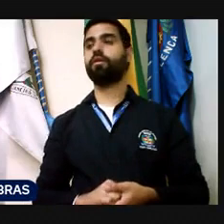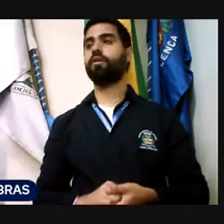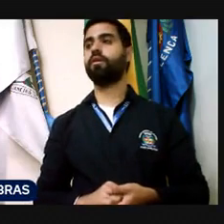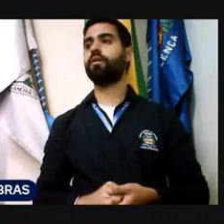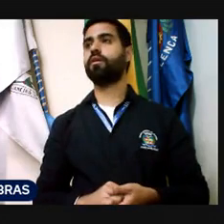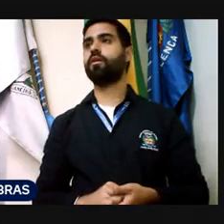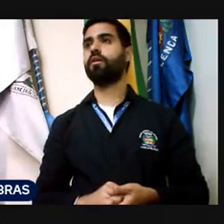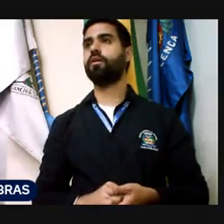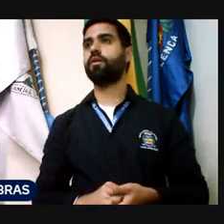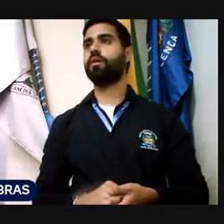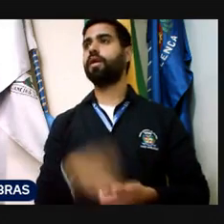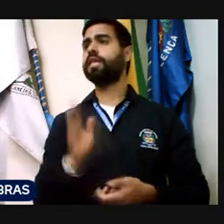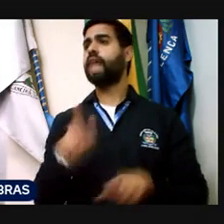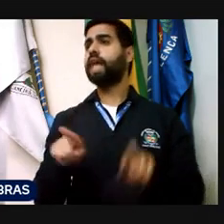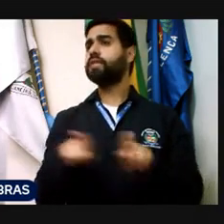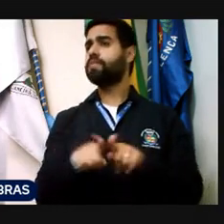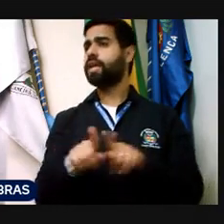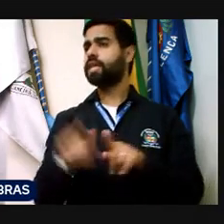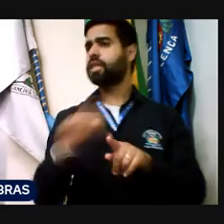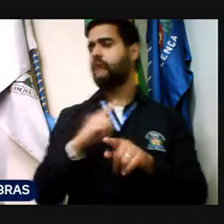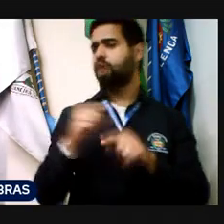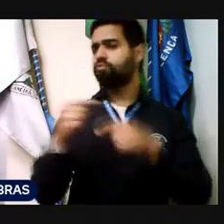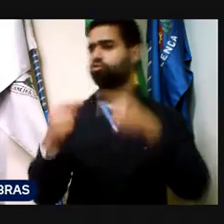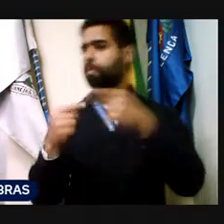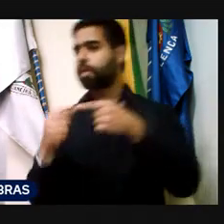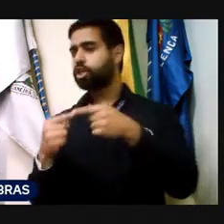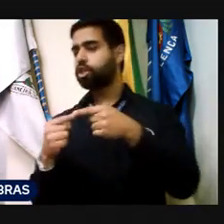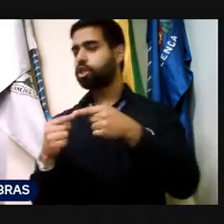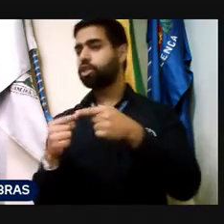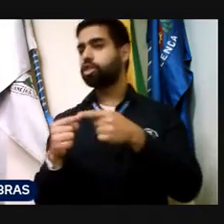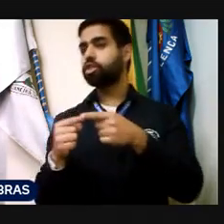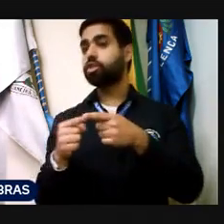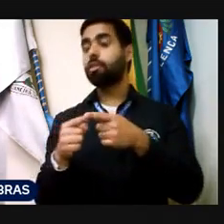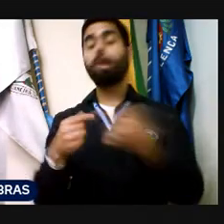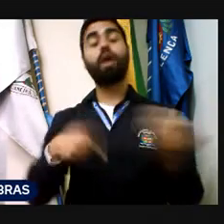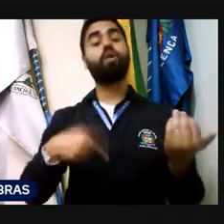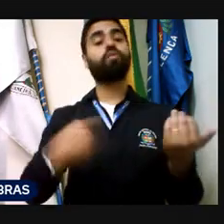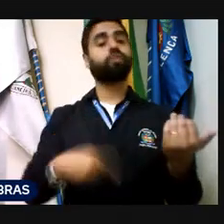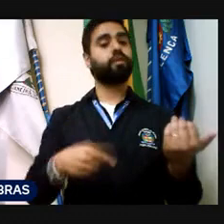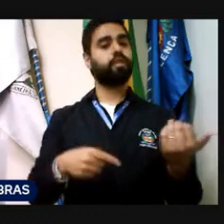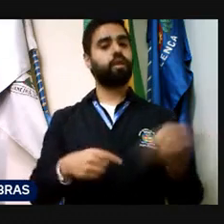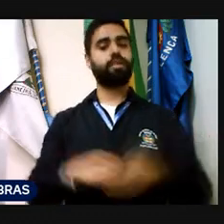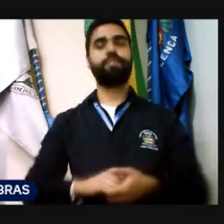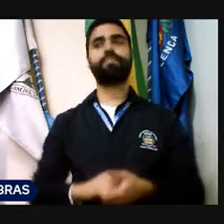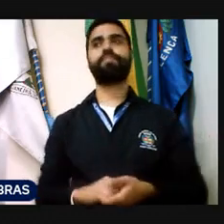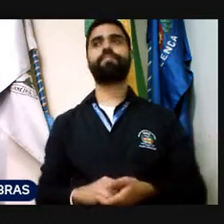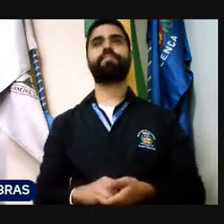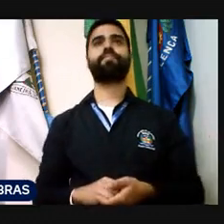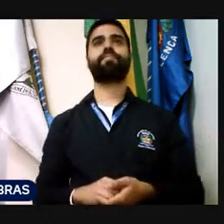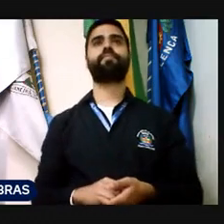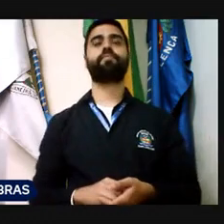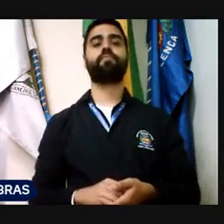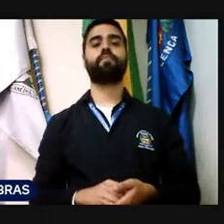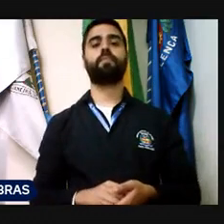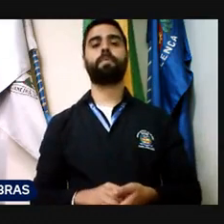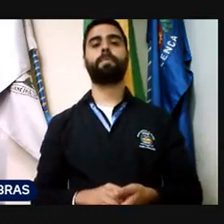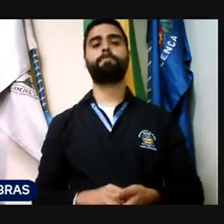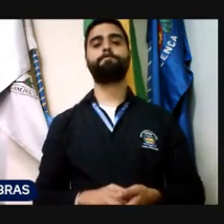passamos algumas metas, principalmente para o distrito de conservatória na qual eu resido. Hoje,